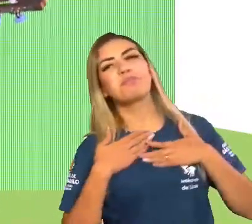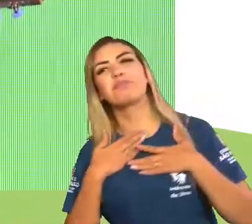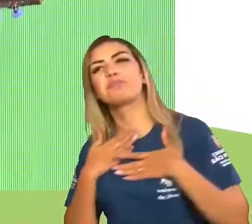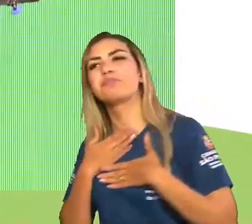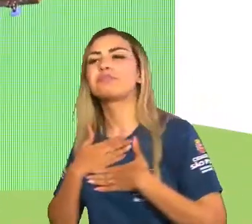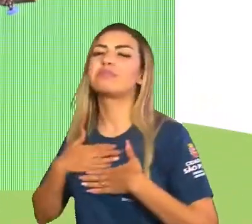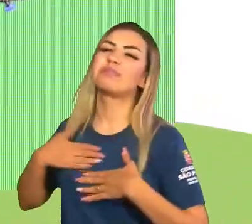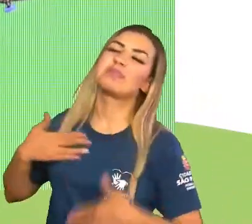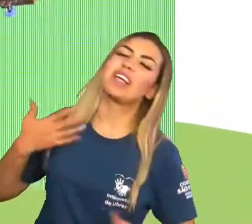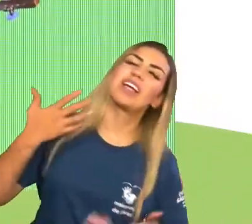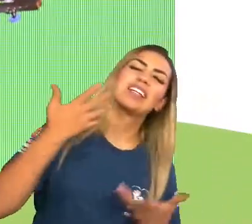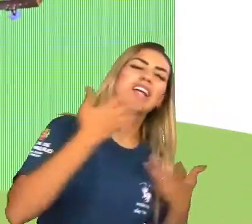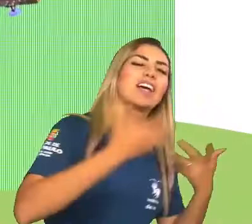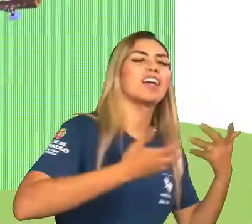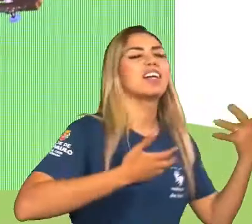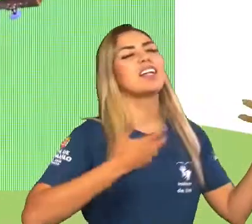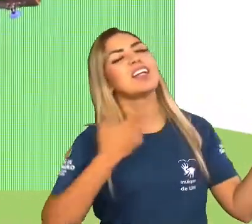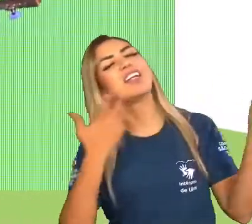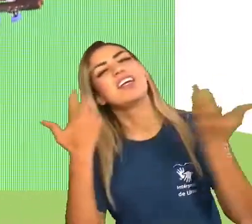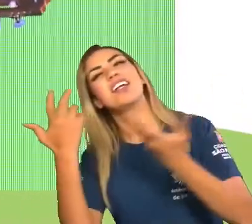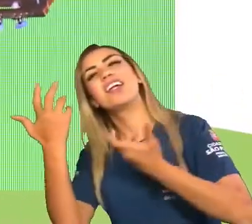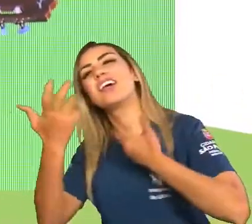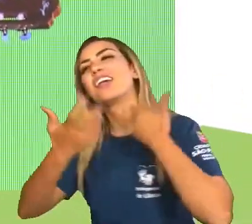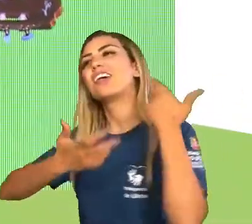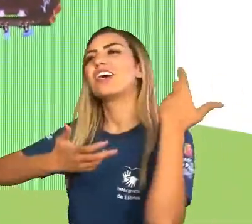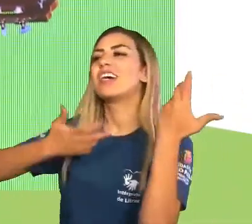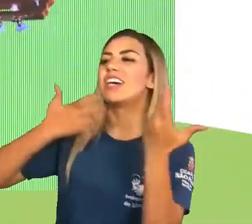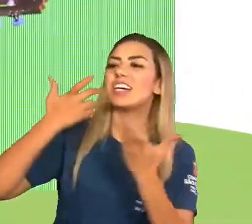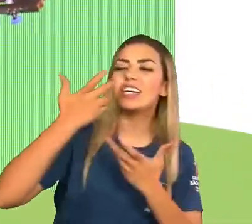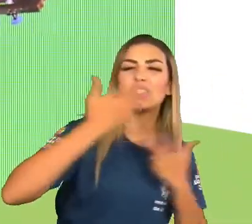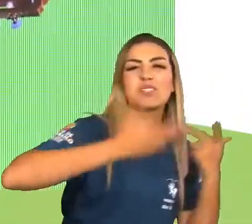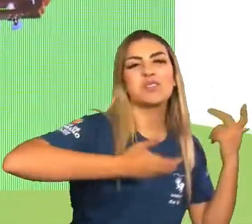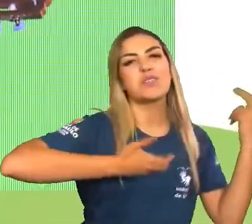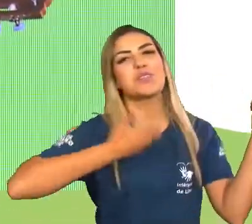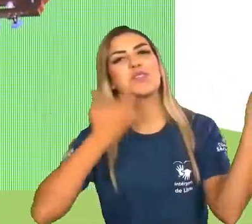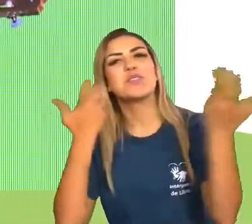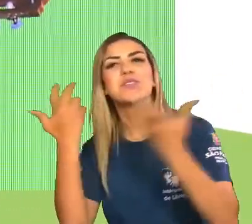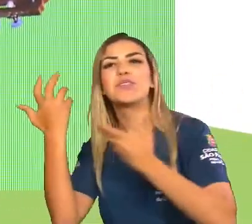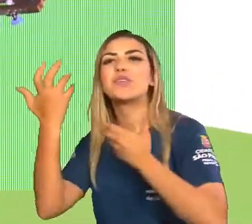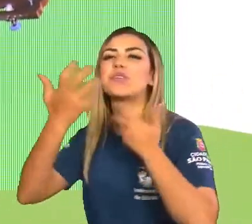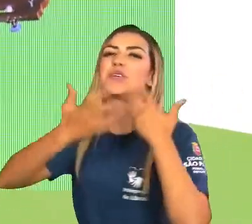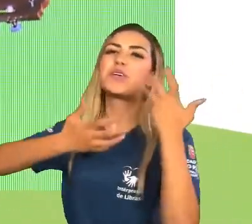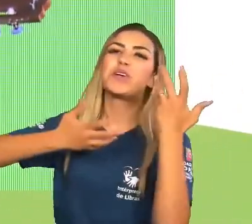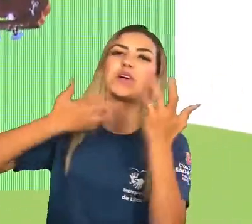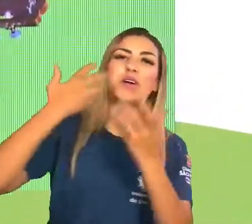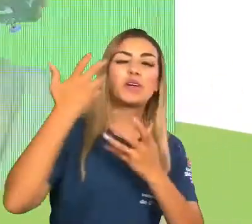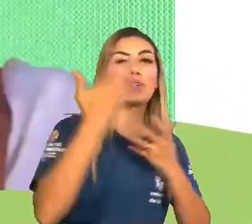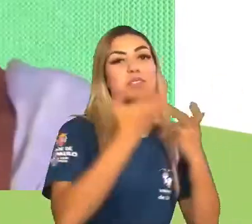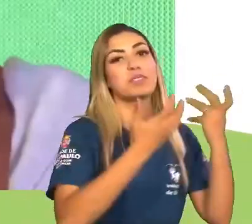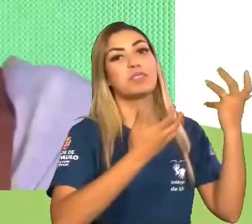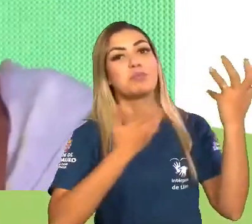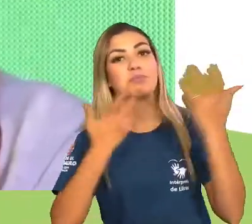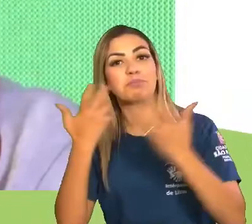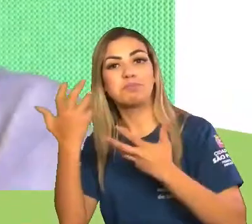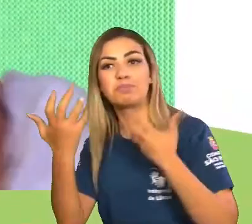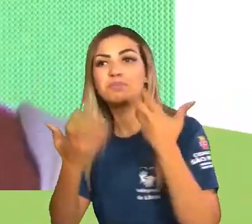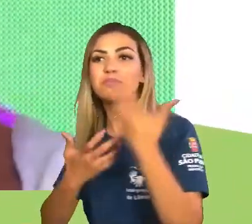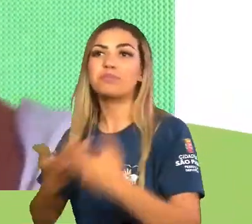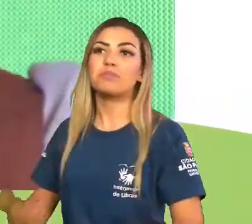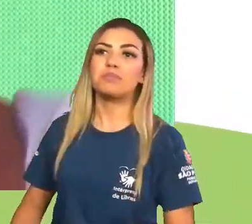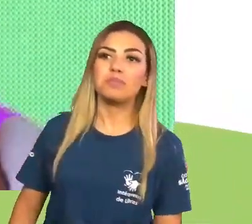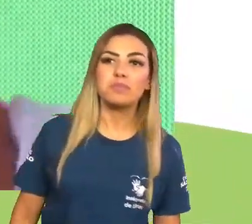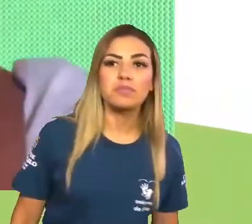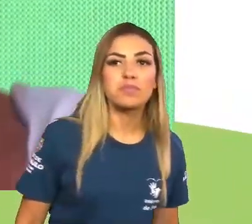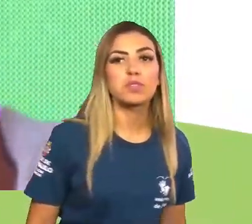Lá lá lá lá lá, lá lá lá lá lá. É nesse momento a gente pede para bater palma, vai.